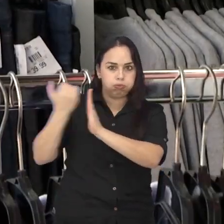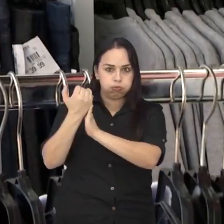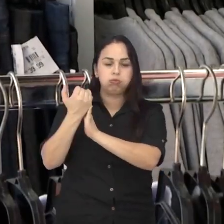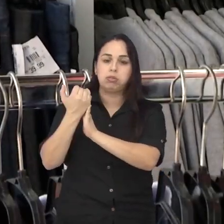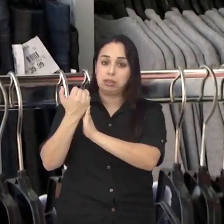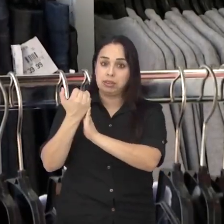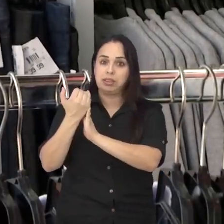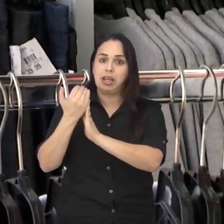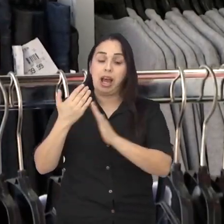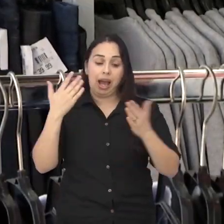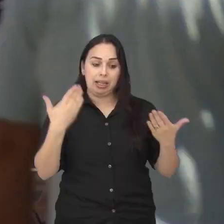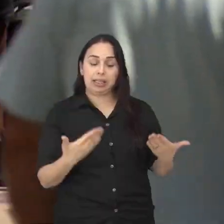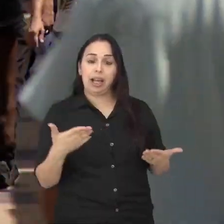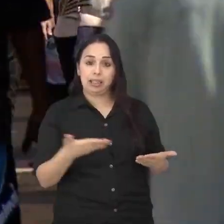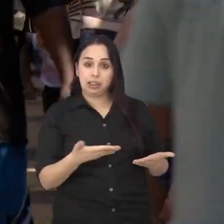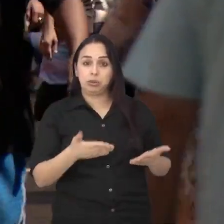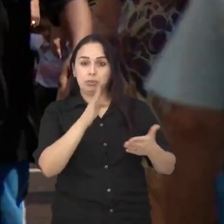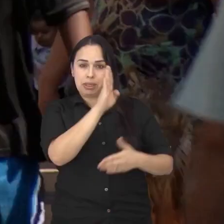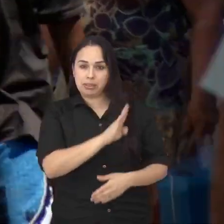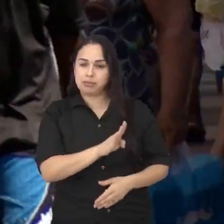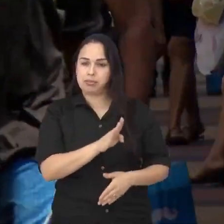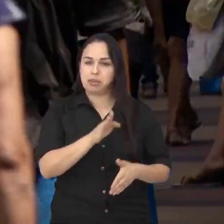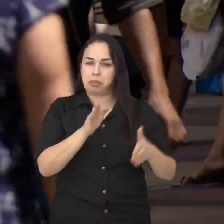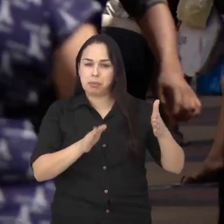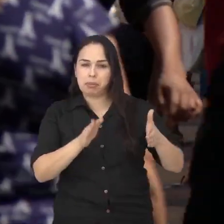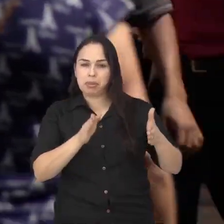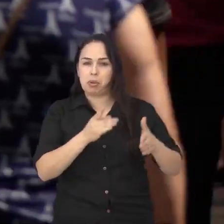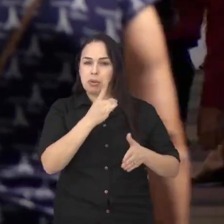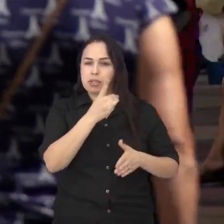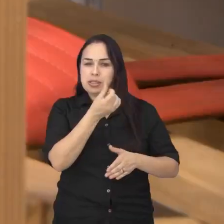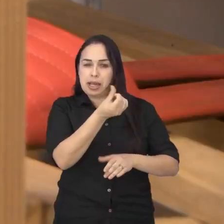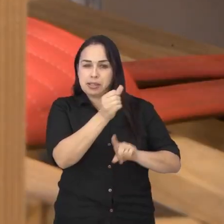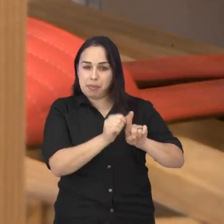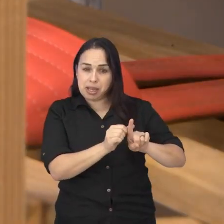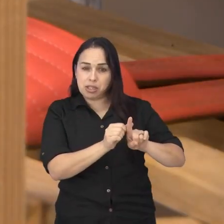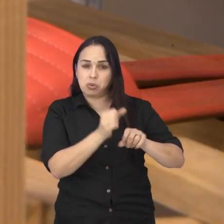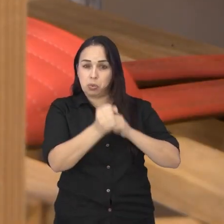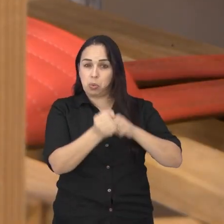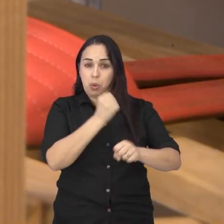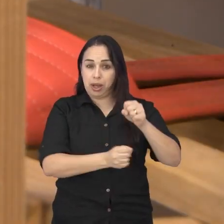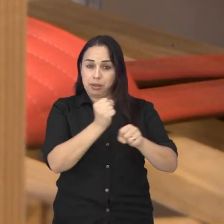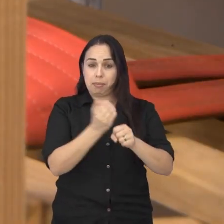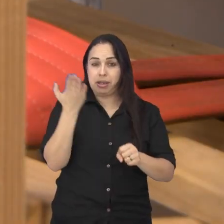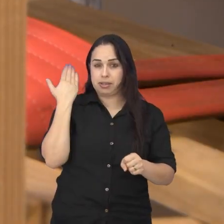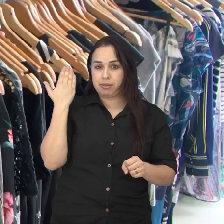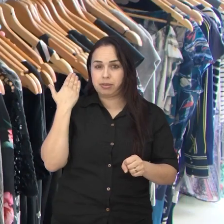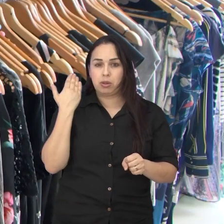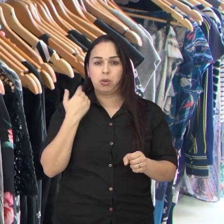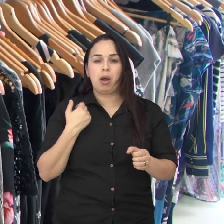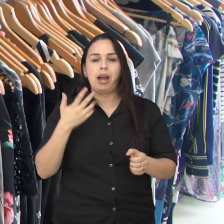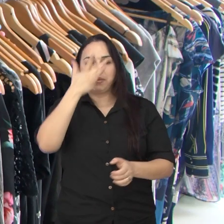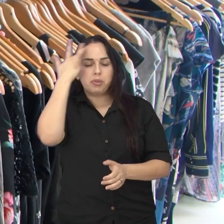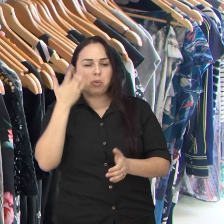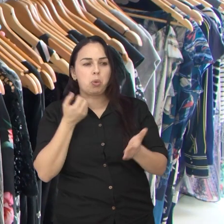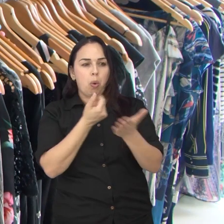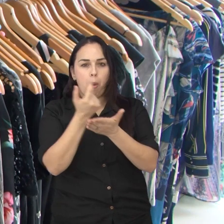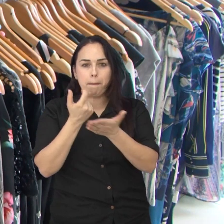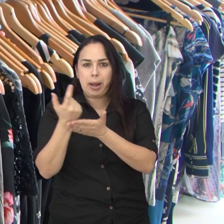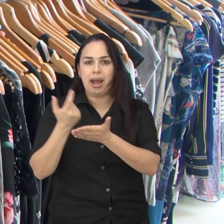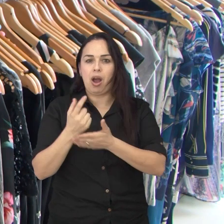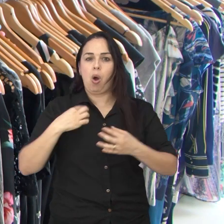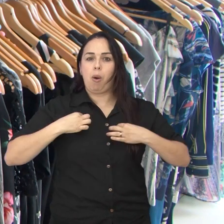o ano de 2030. Já aqui no Brasil, durante apenas o primeiro semestre de 2022, a demanda por